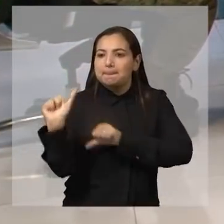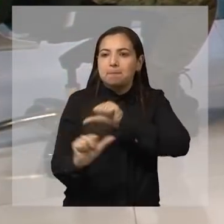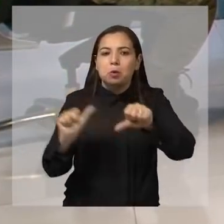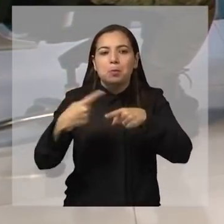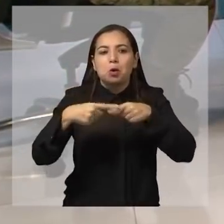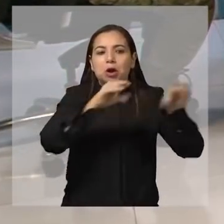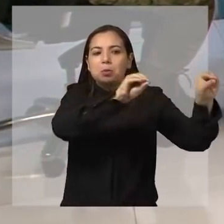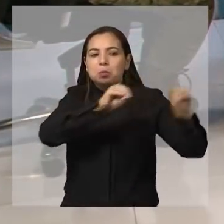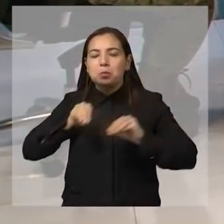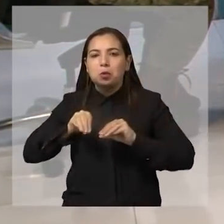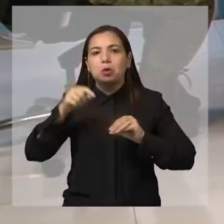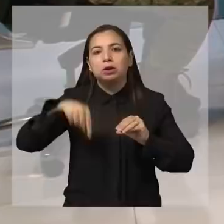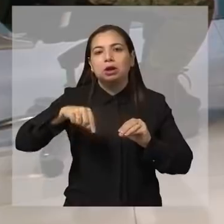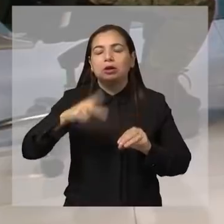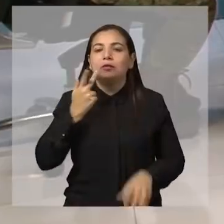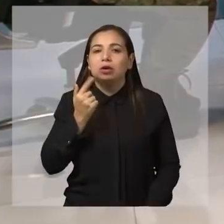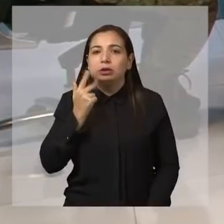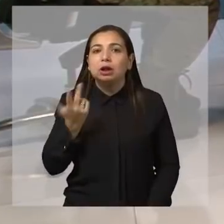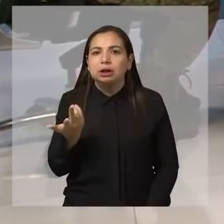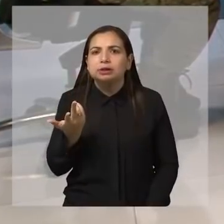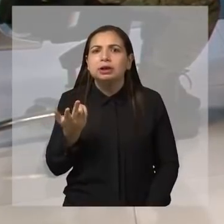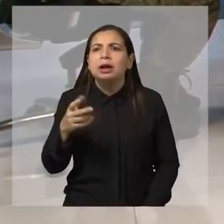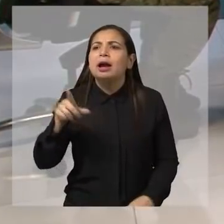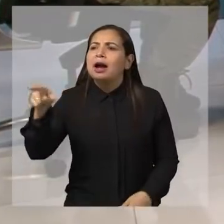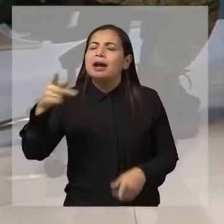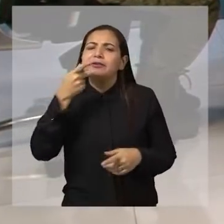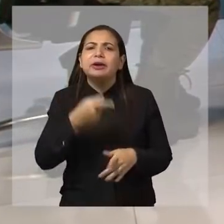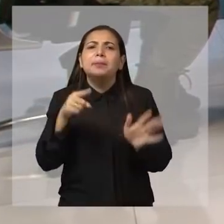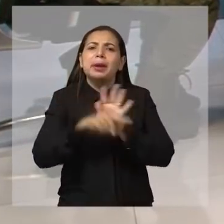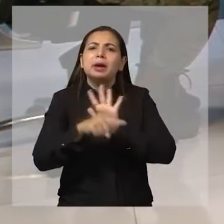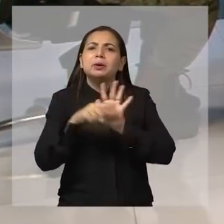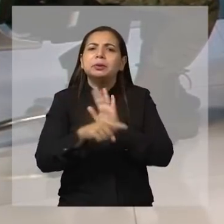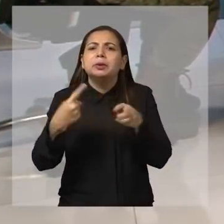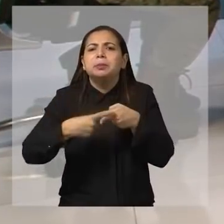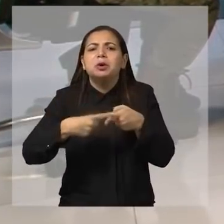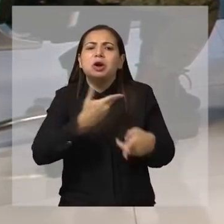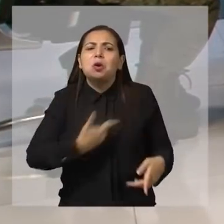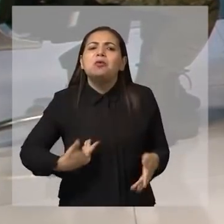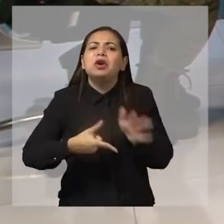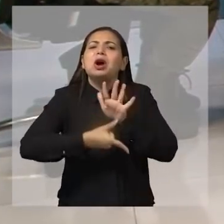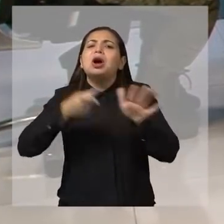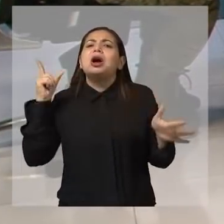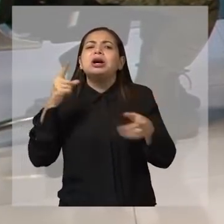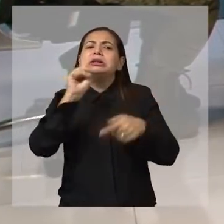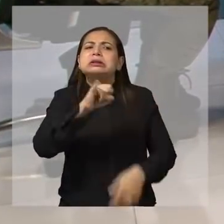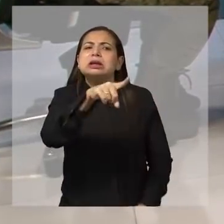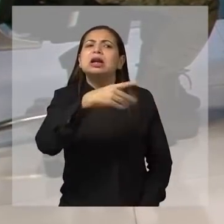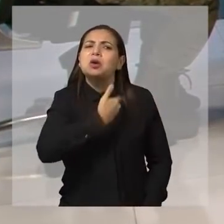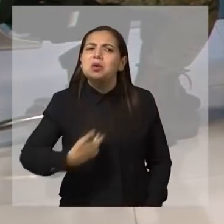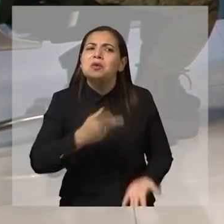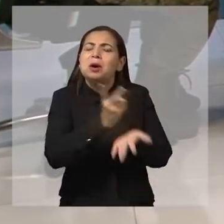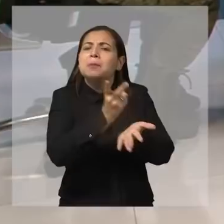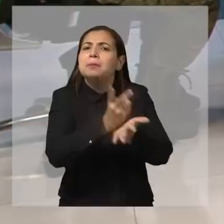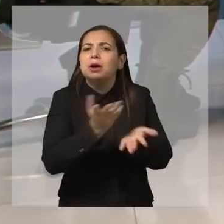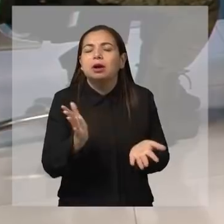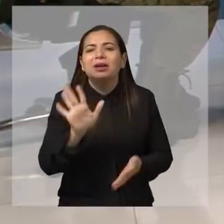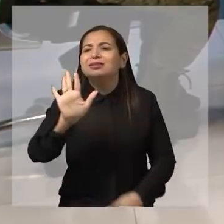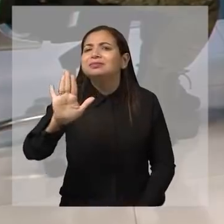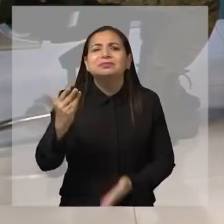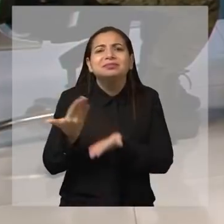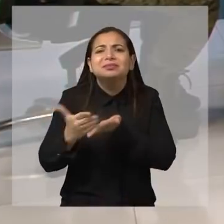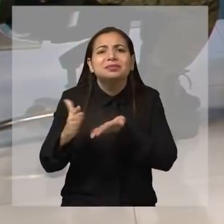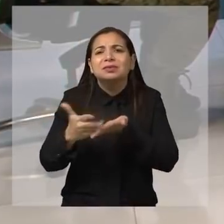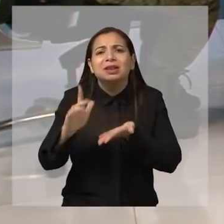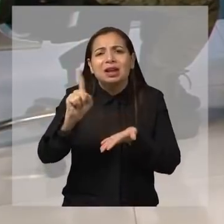Aí sempre arruma um culpado. Né? Aí fala, não, mas o porquê que o governador não fez antes, se ele era governador? Pessoal, isso não é coisa